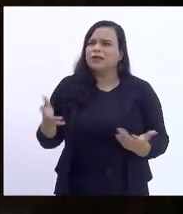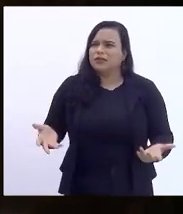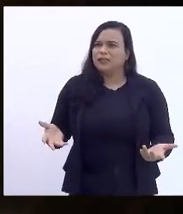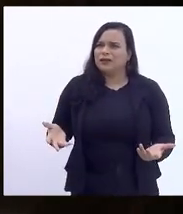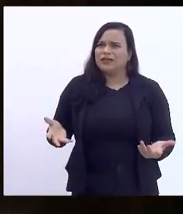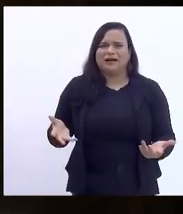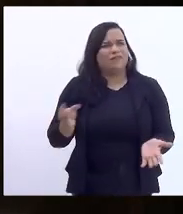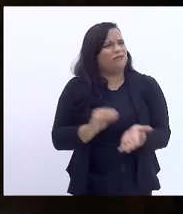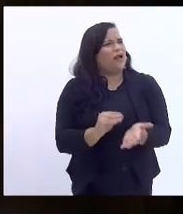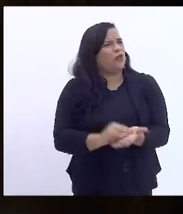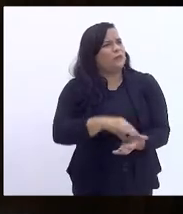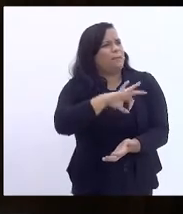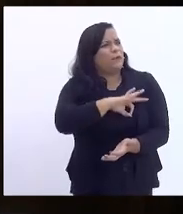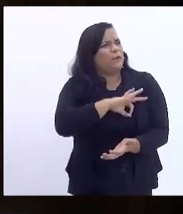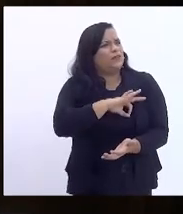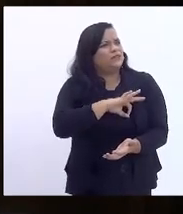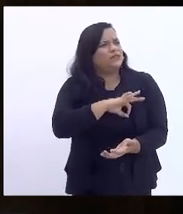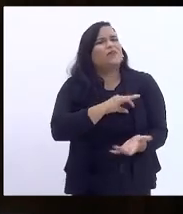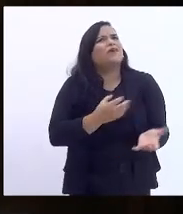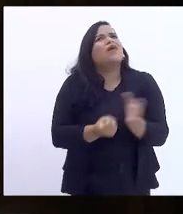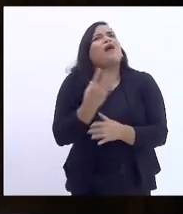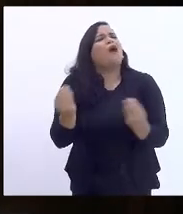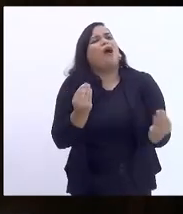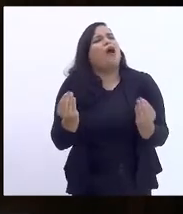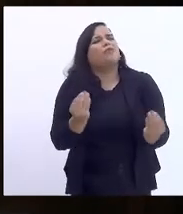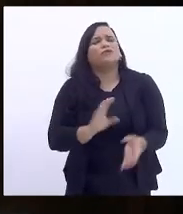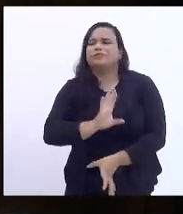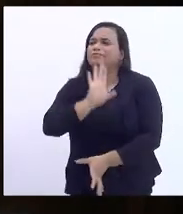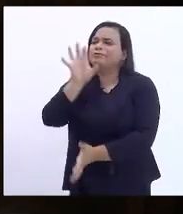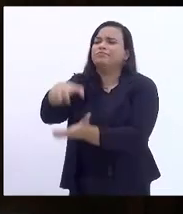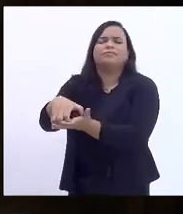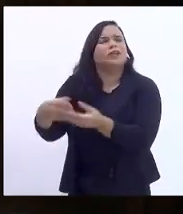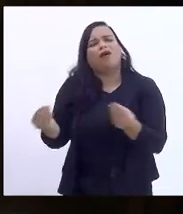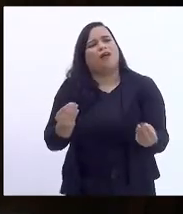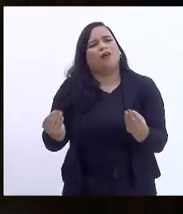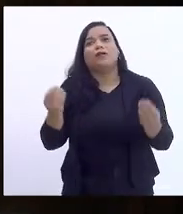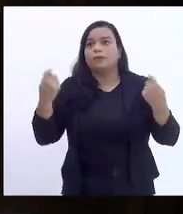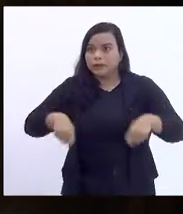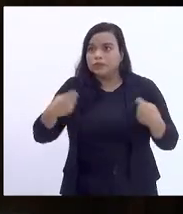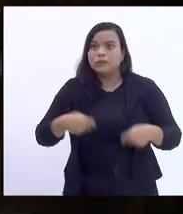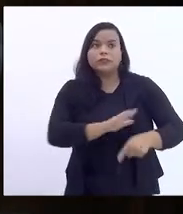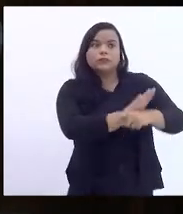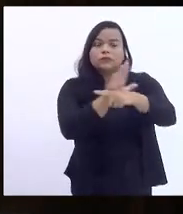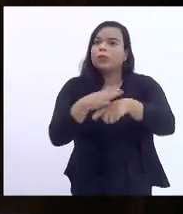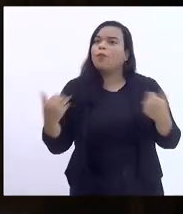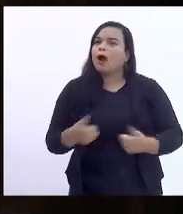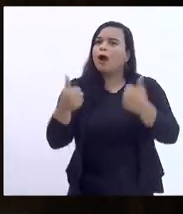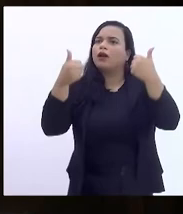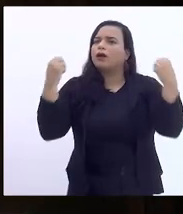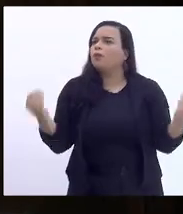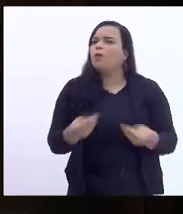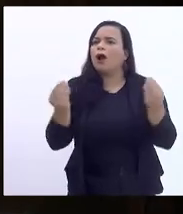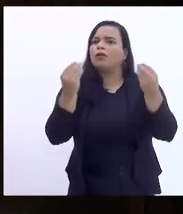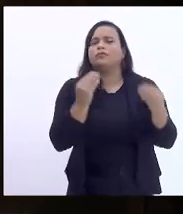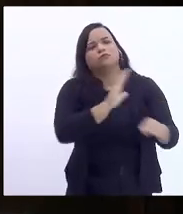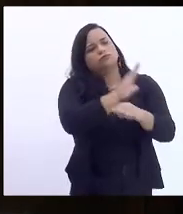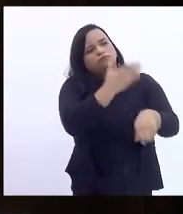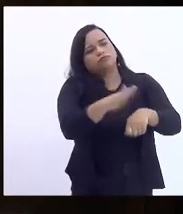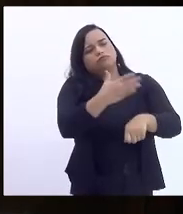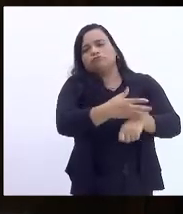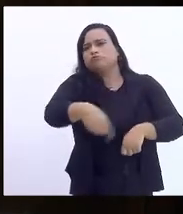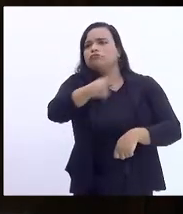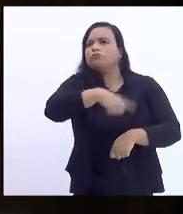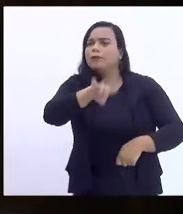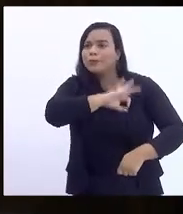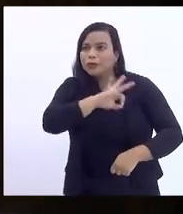aonde e o que que tem que fazer requalificar só polícia colocar um número de a gente